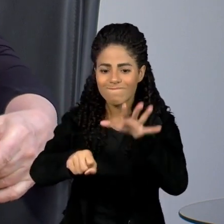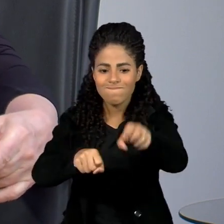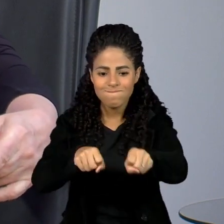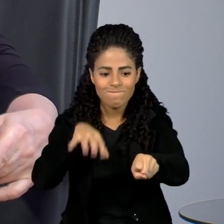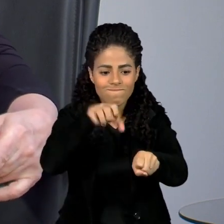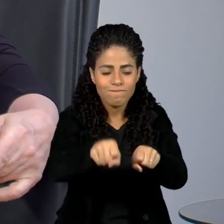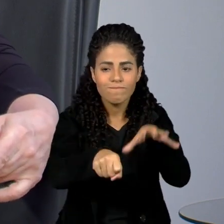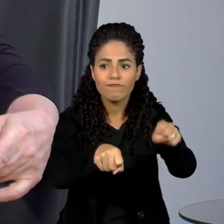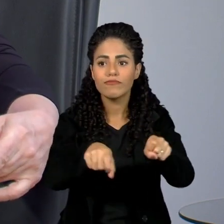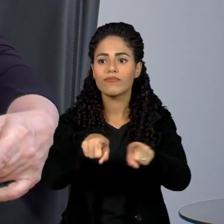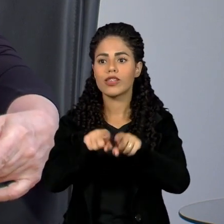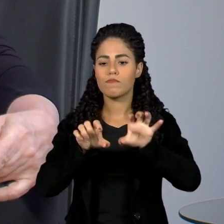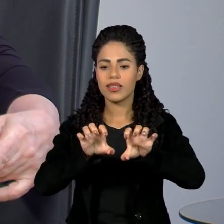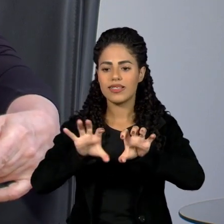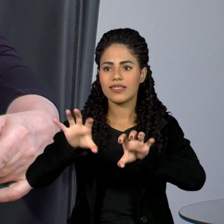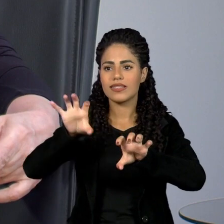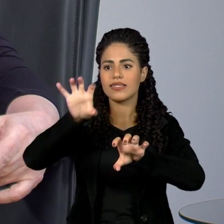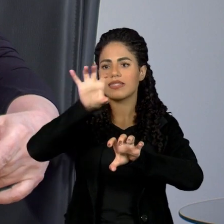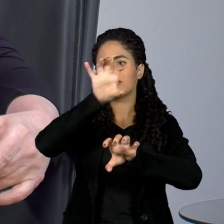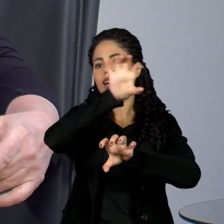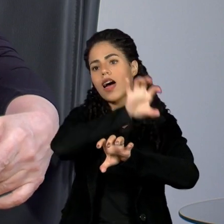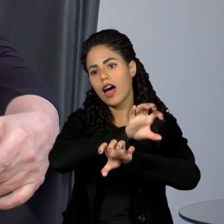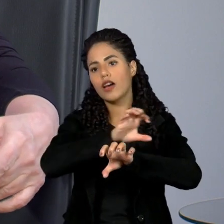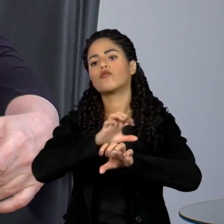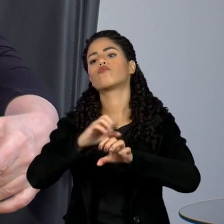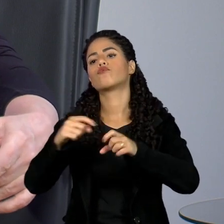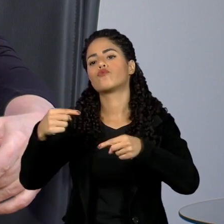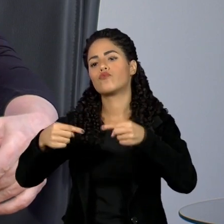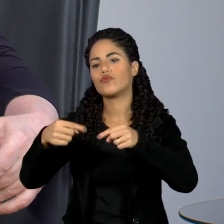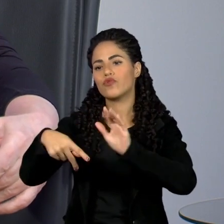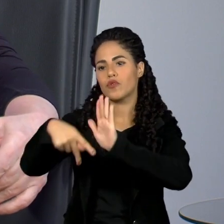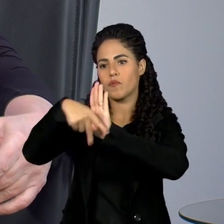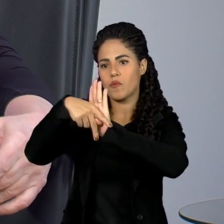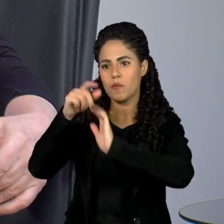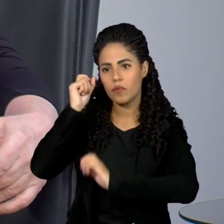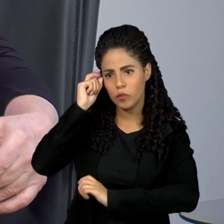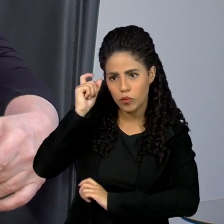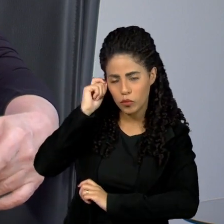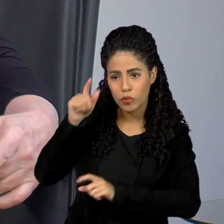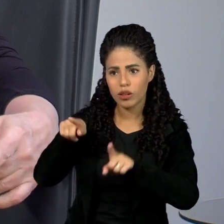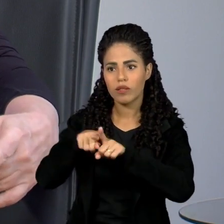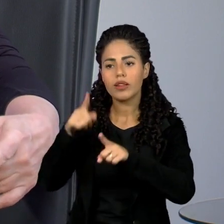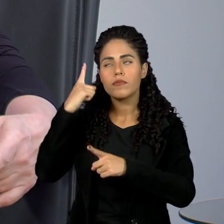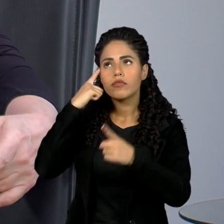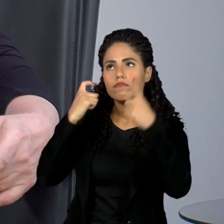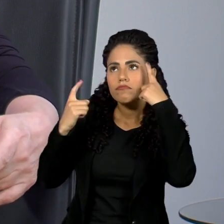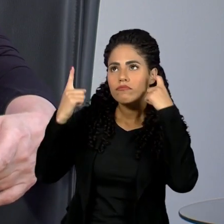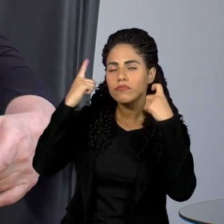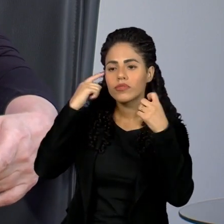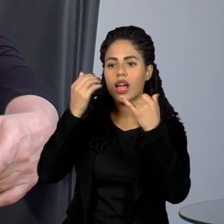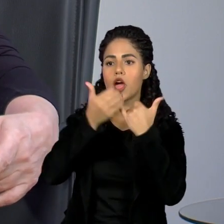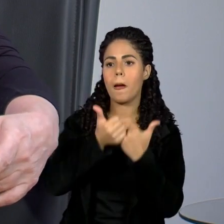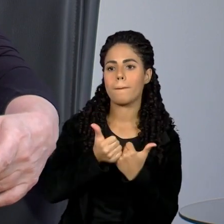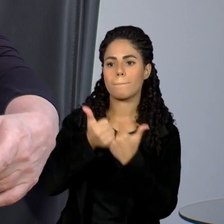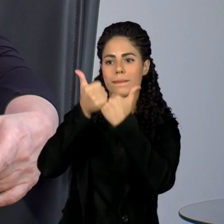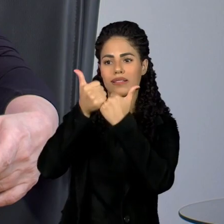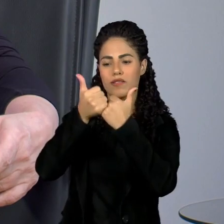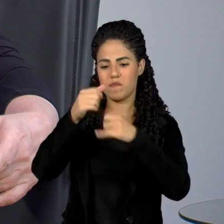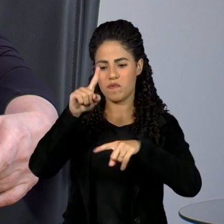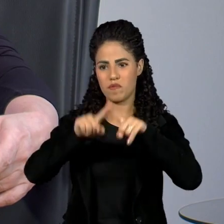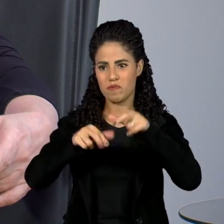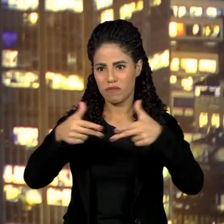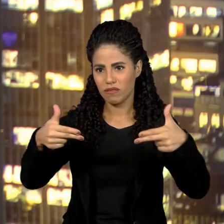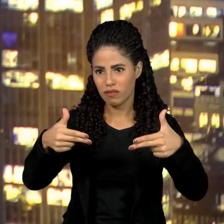pelo Estado através de políticas culturais, né, baseado na ideia de patrimônio imaterial,